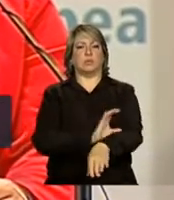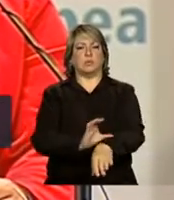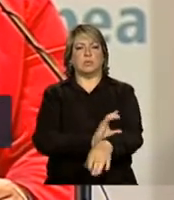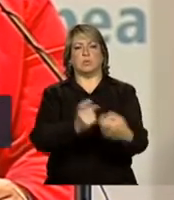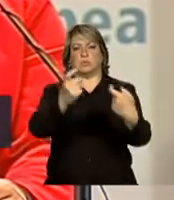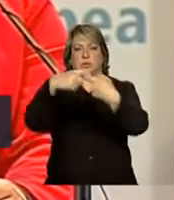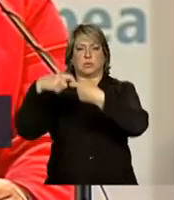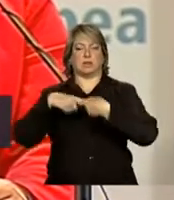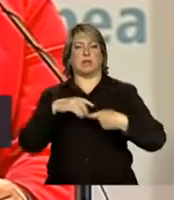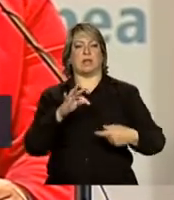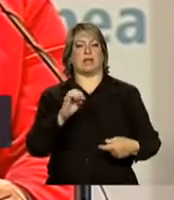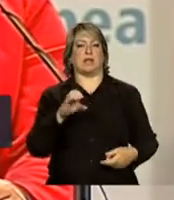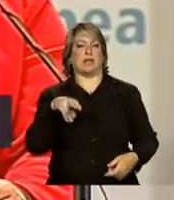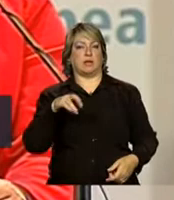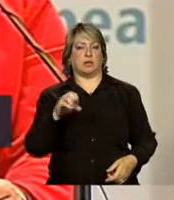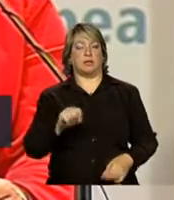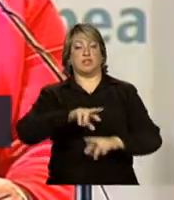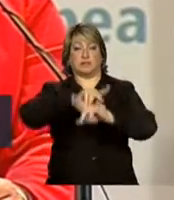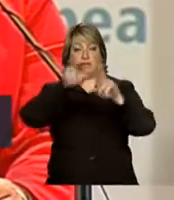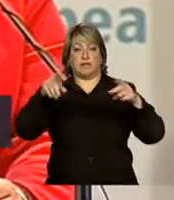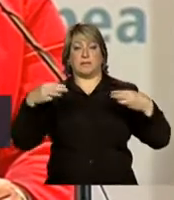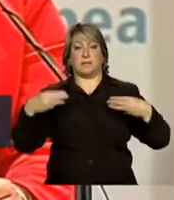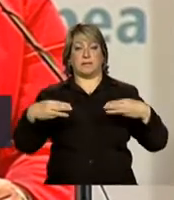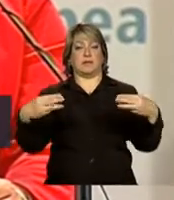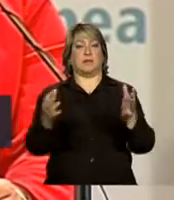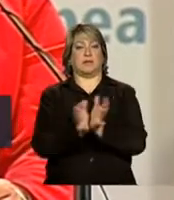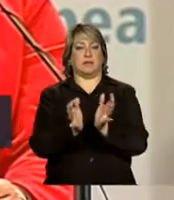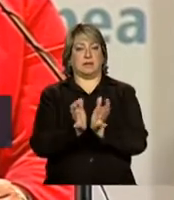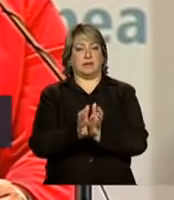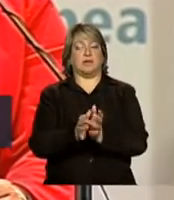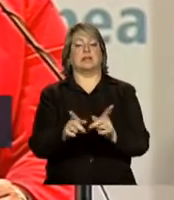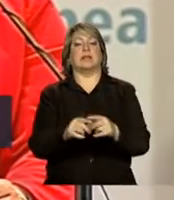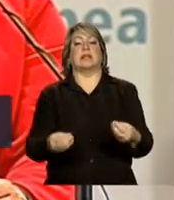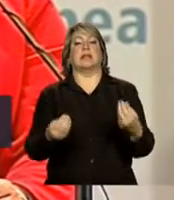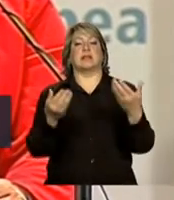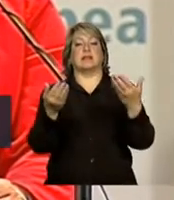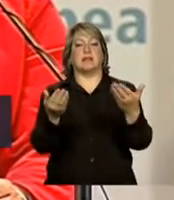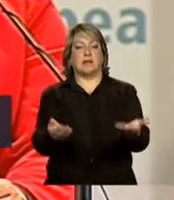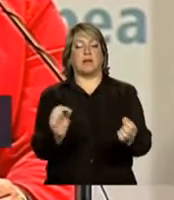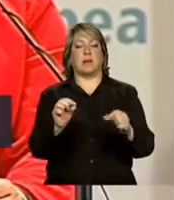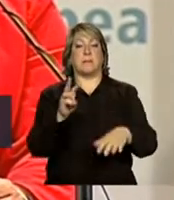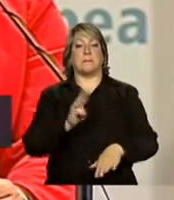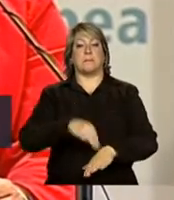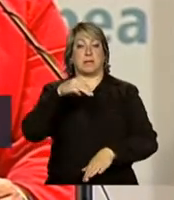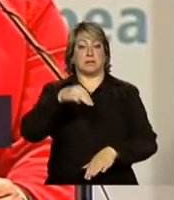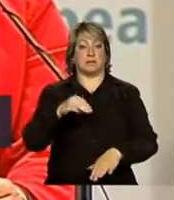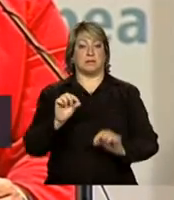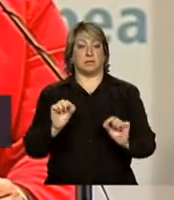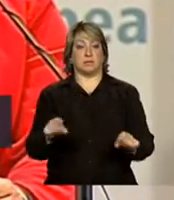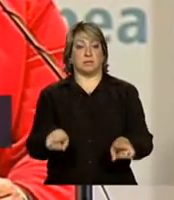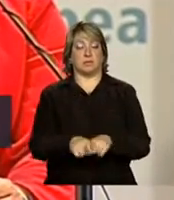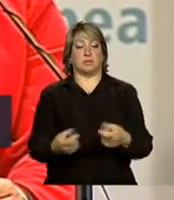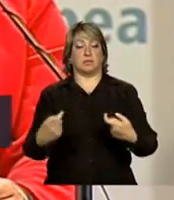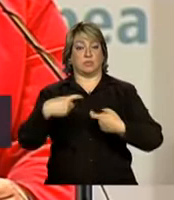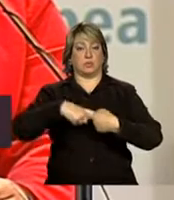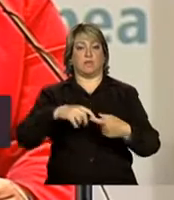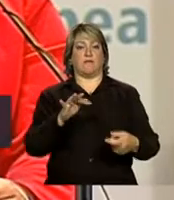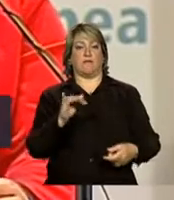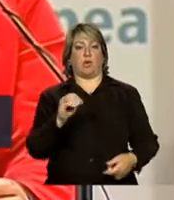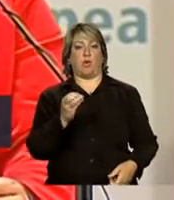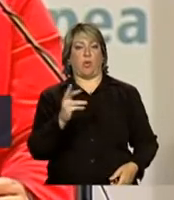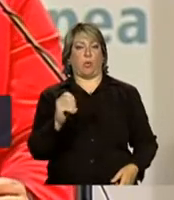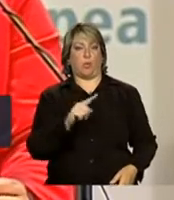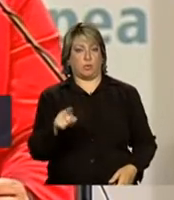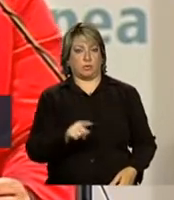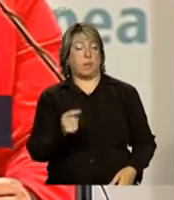para os técnicos dos diferentes ministérios, além de ter ofertado edições de um mestrado profissional em cooperação com a Fiocruz. A mais